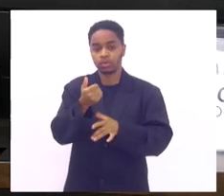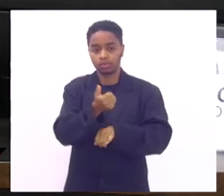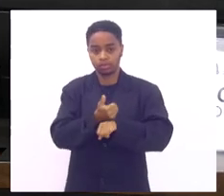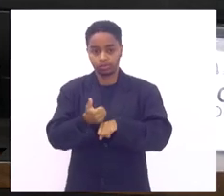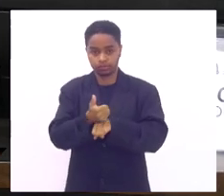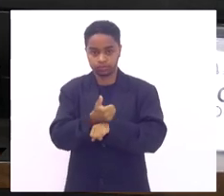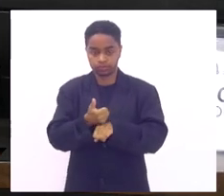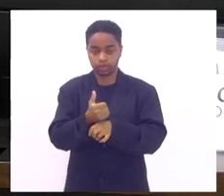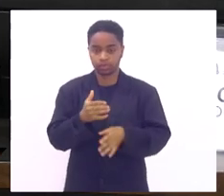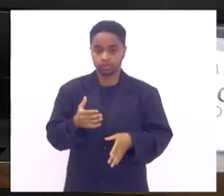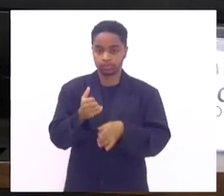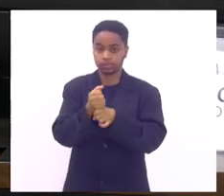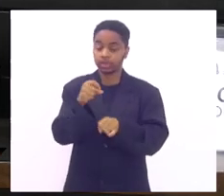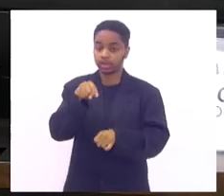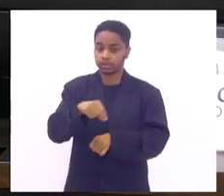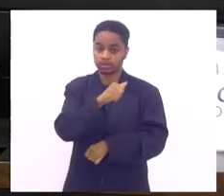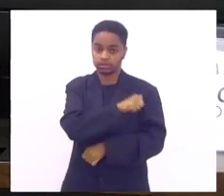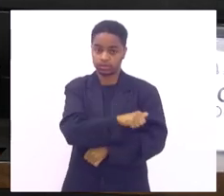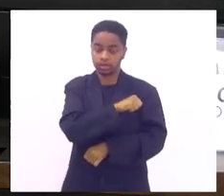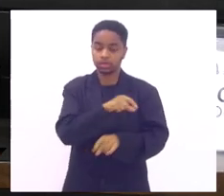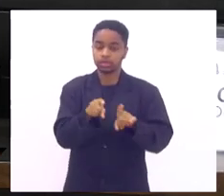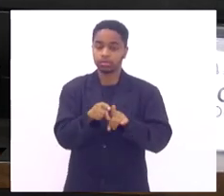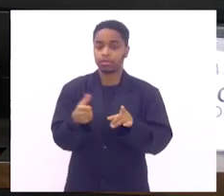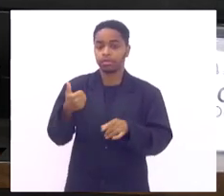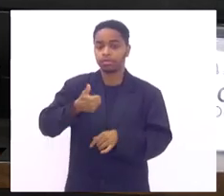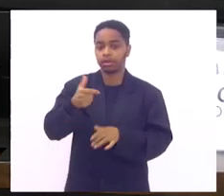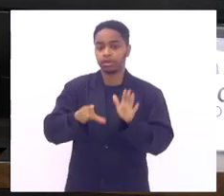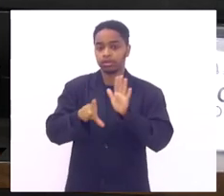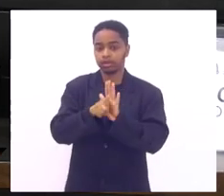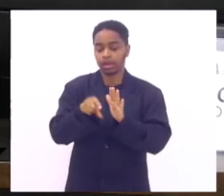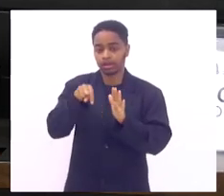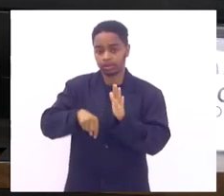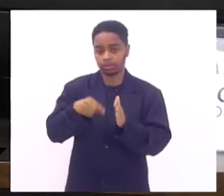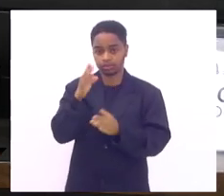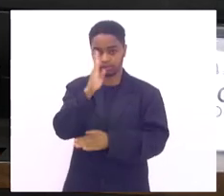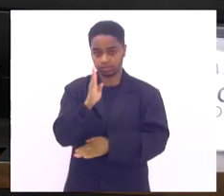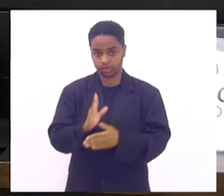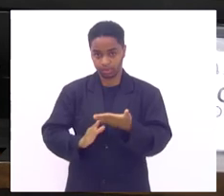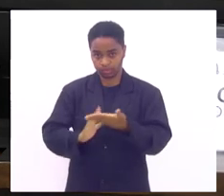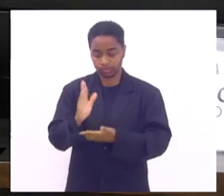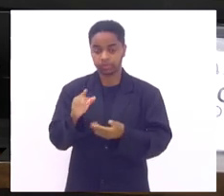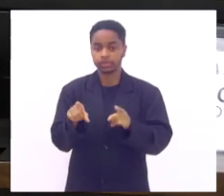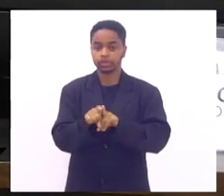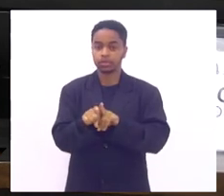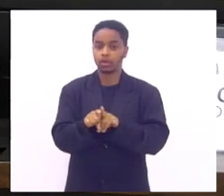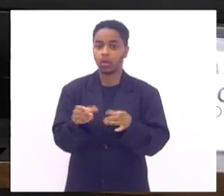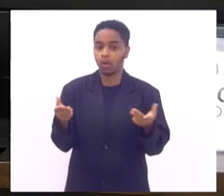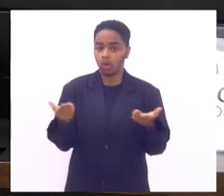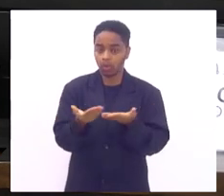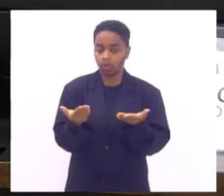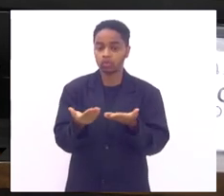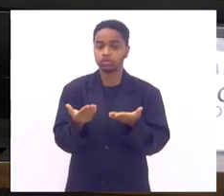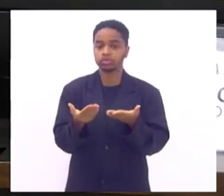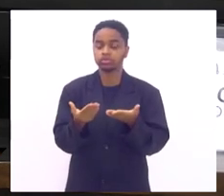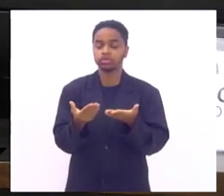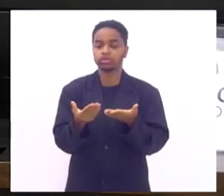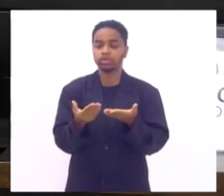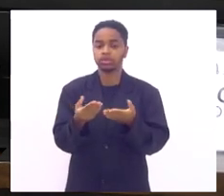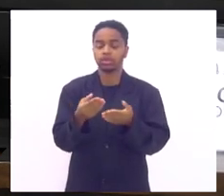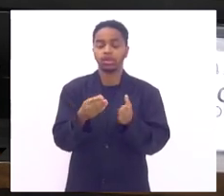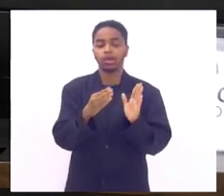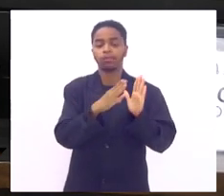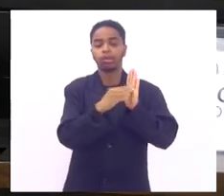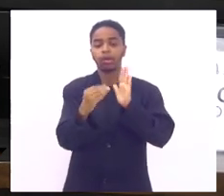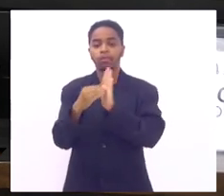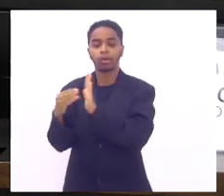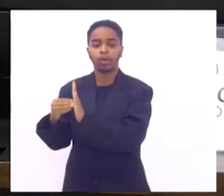no Estado do Rio de Janeiro, foi a primeira lei aprovada no Brasil, e essa lei hoje ela é replicada, é motivo de projetos de lei em vários